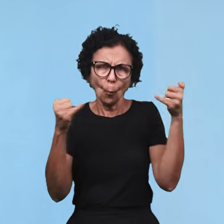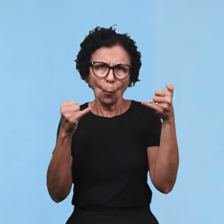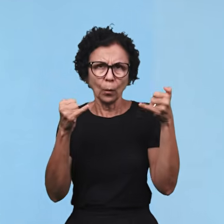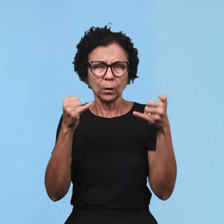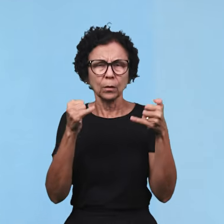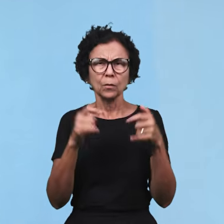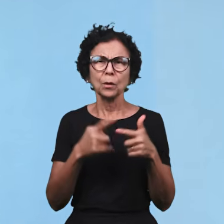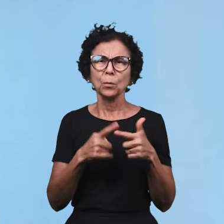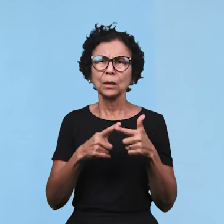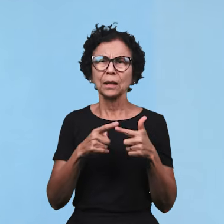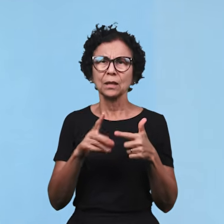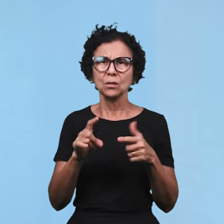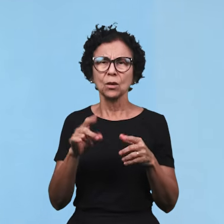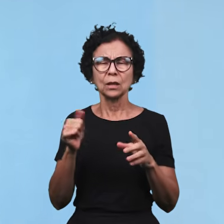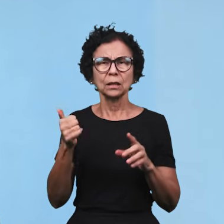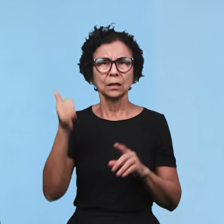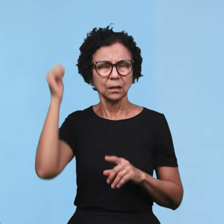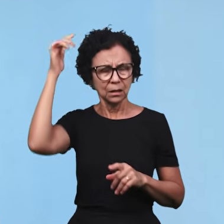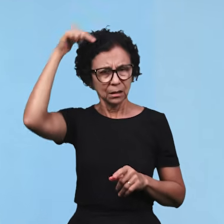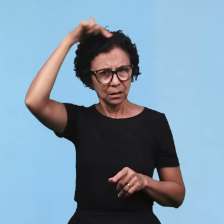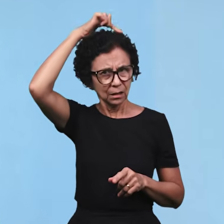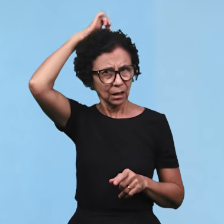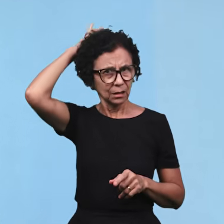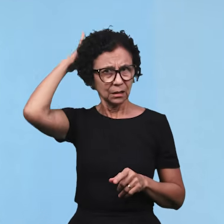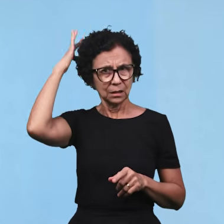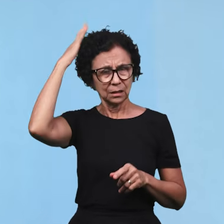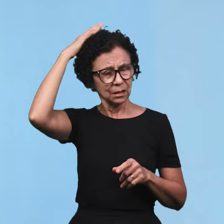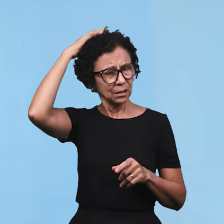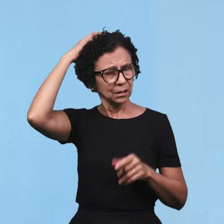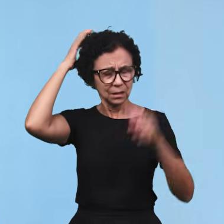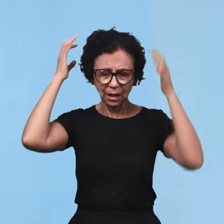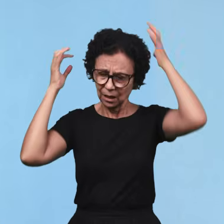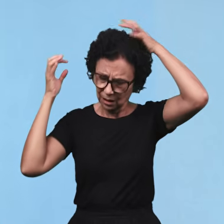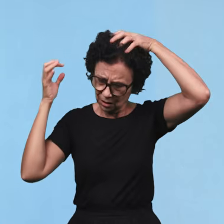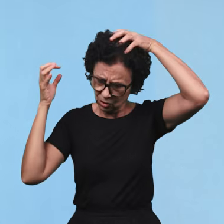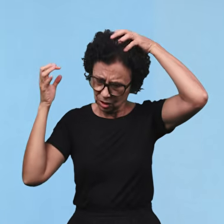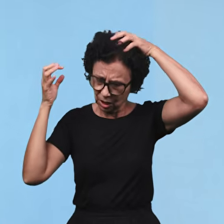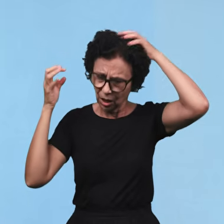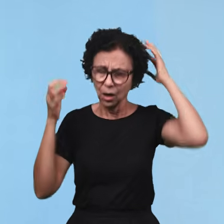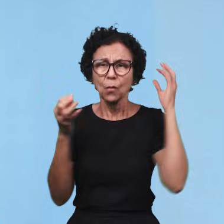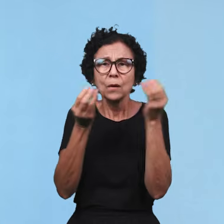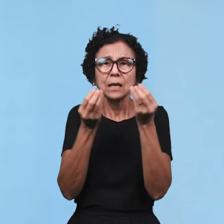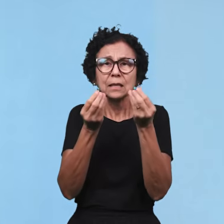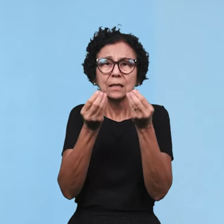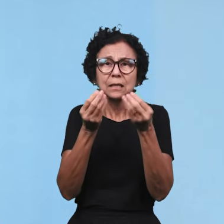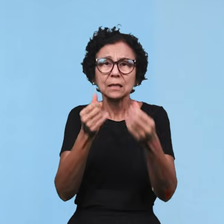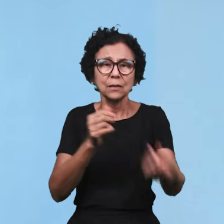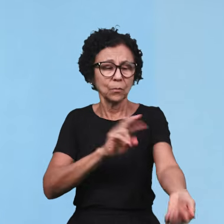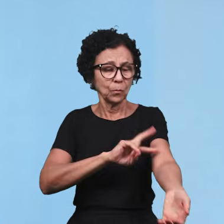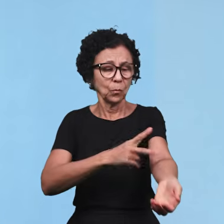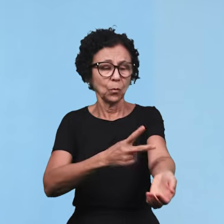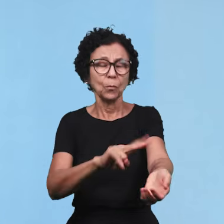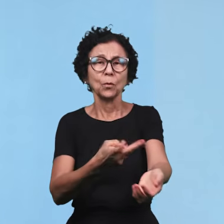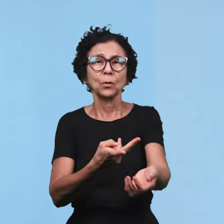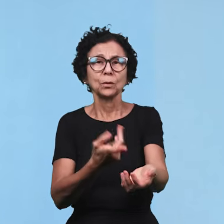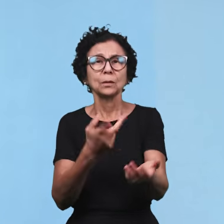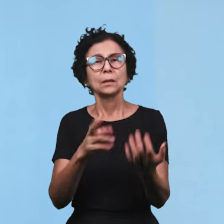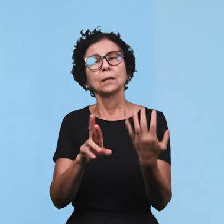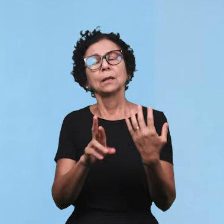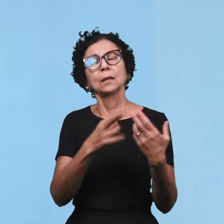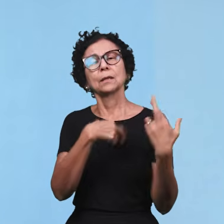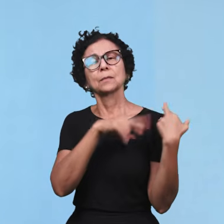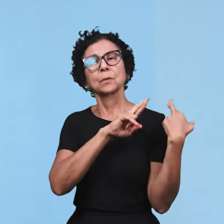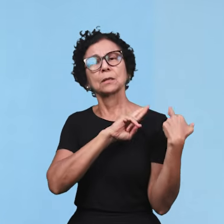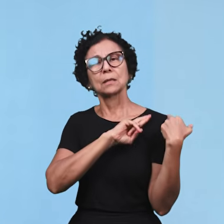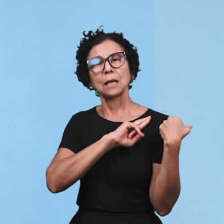que o topo da cabeça? Porque essa região é sensível ao hormônio responsável pela calvície. Enquanto a região